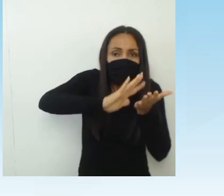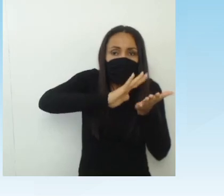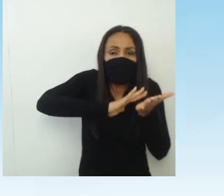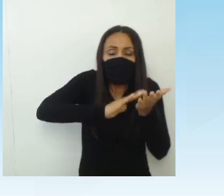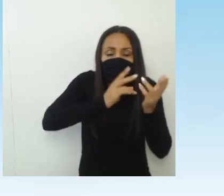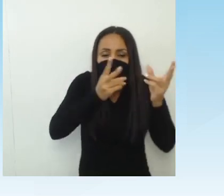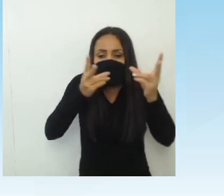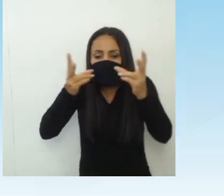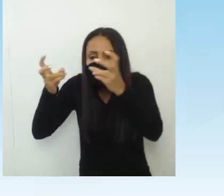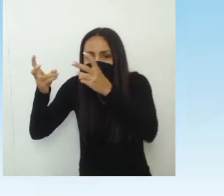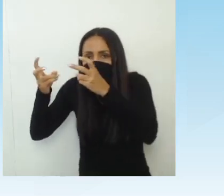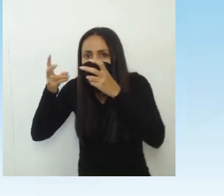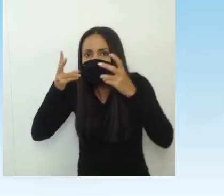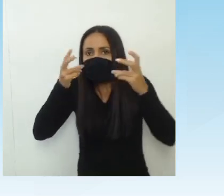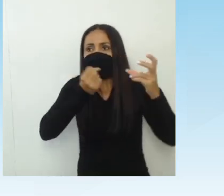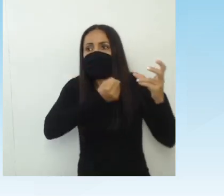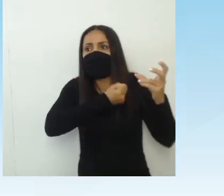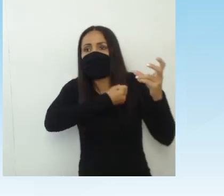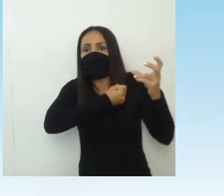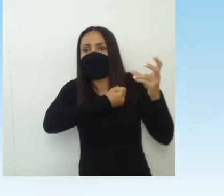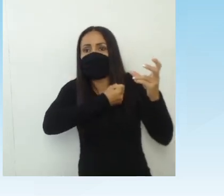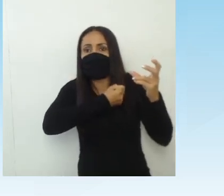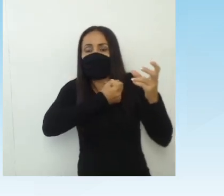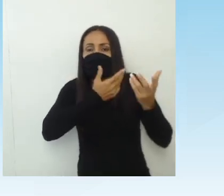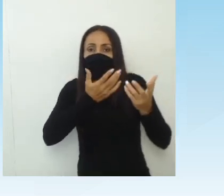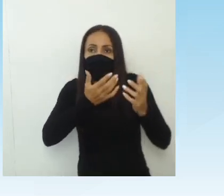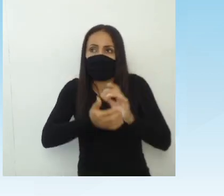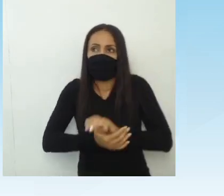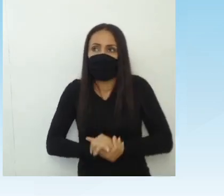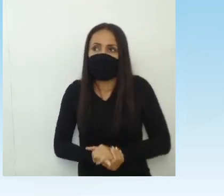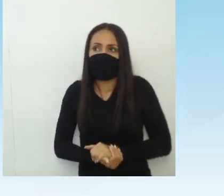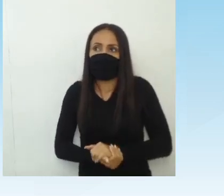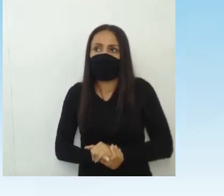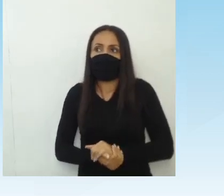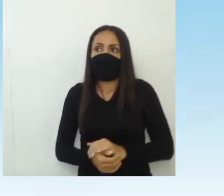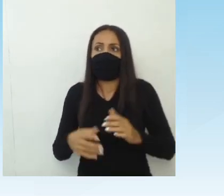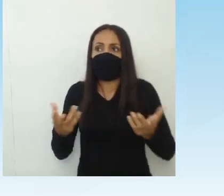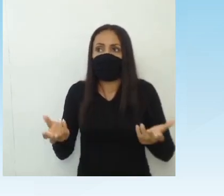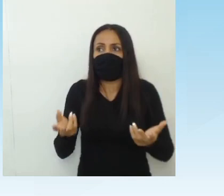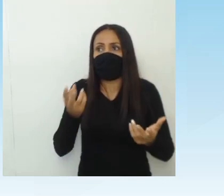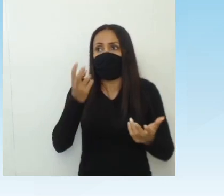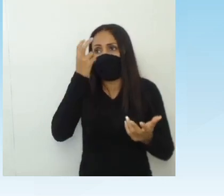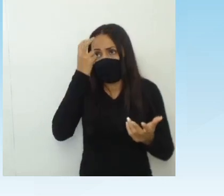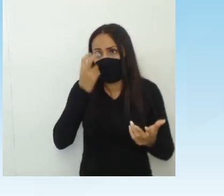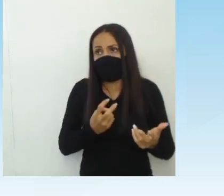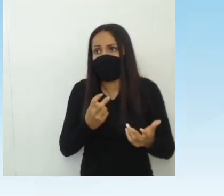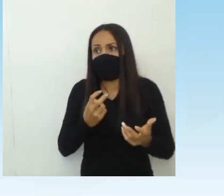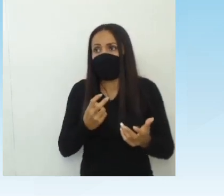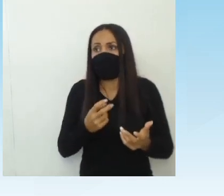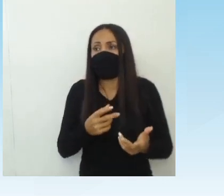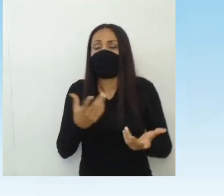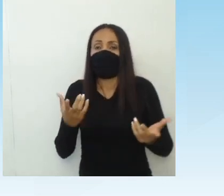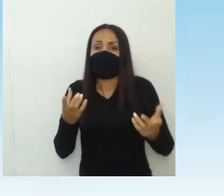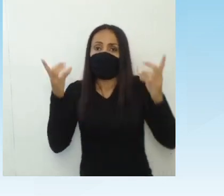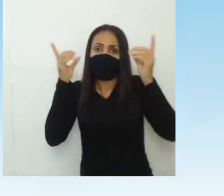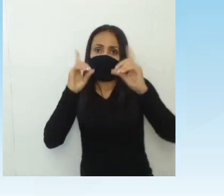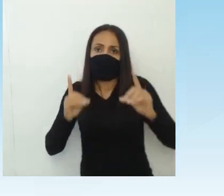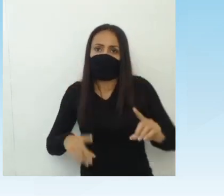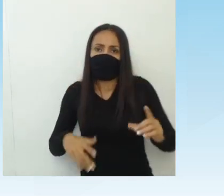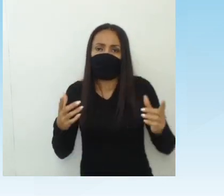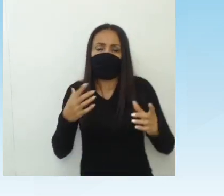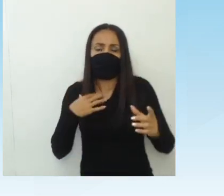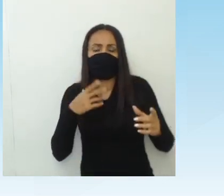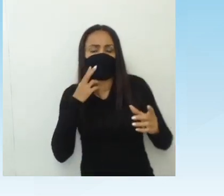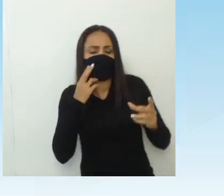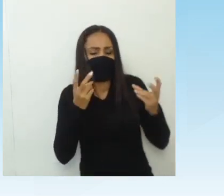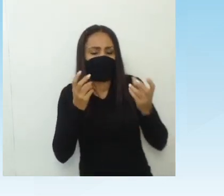que o portador o cego em si, na verdade, né, o deficiente, ele vai lá e passa o